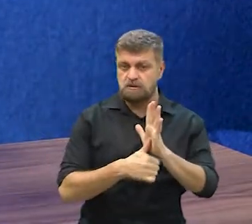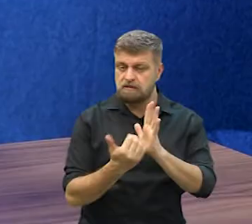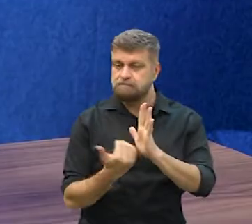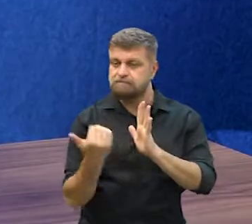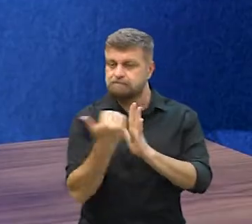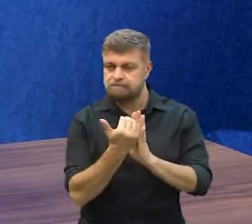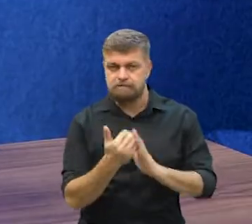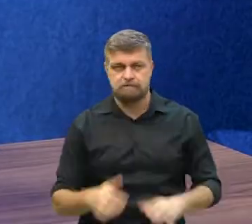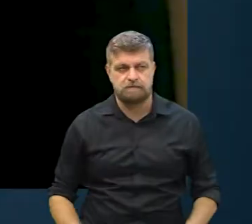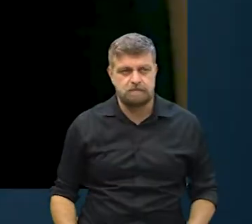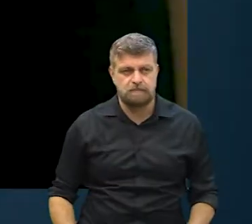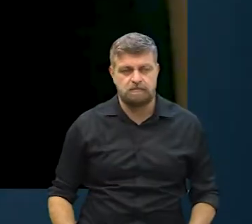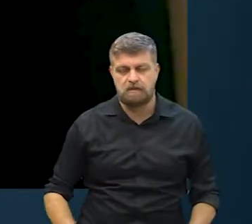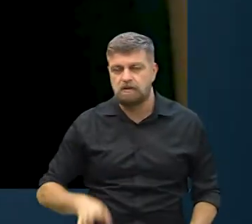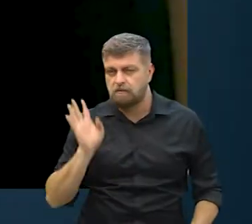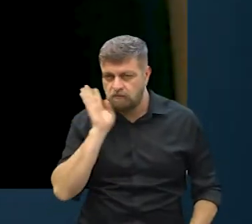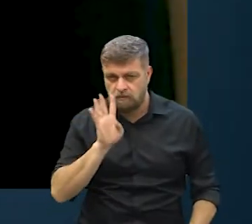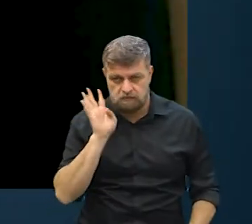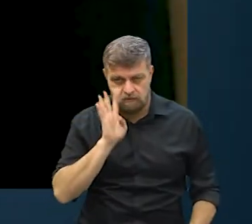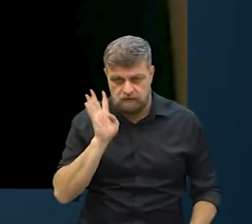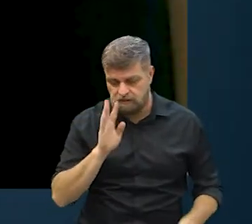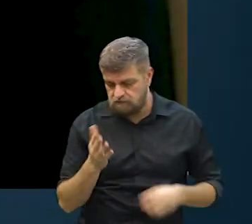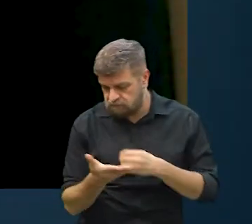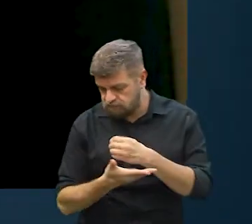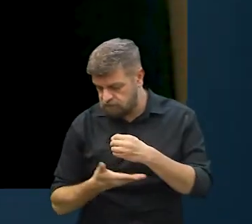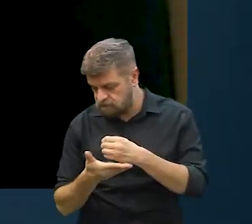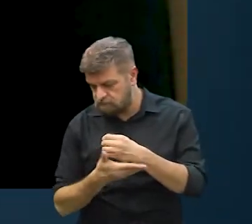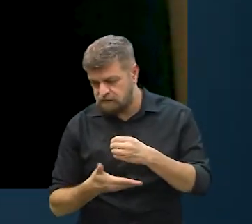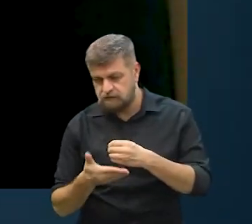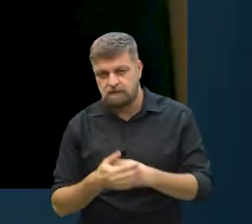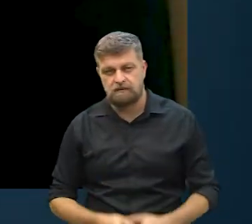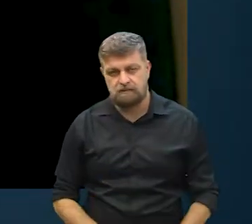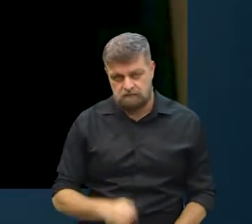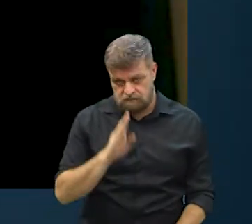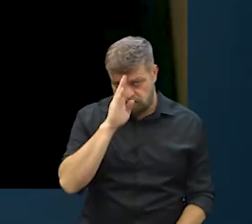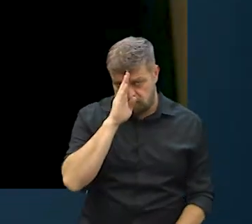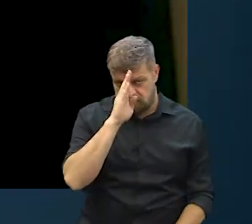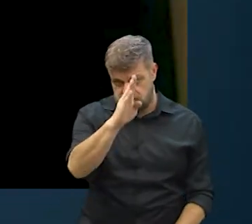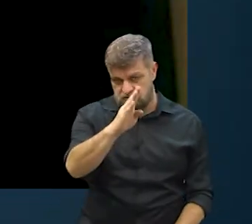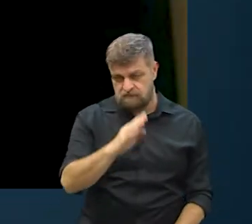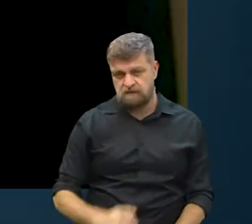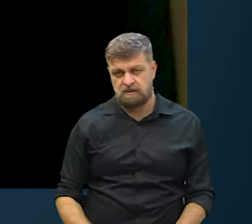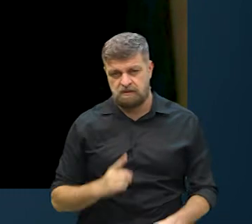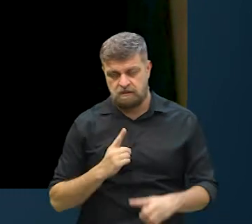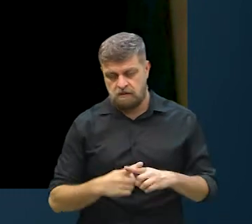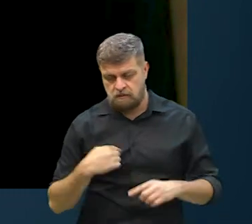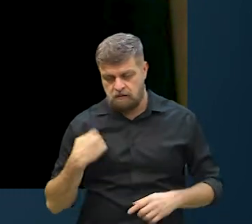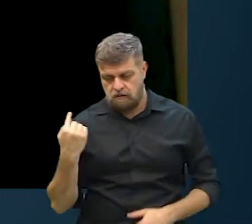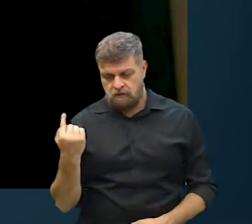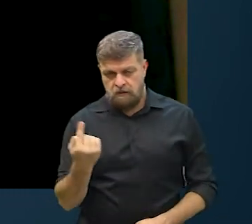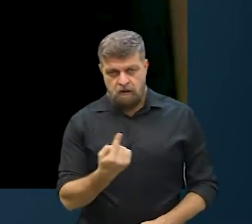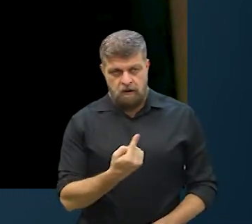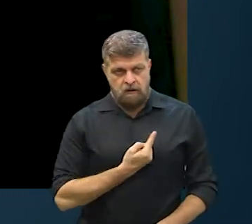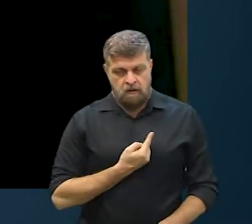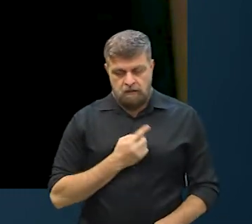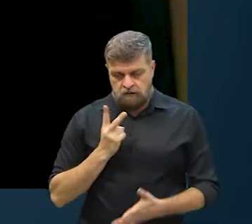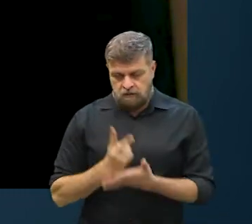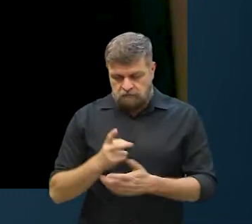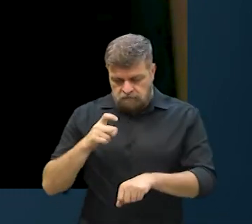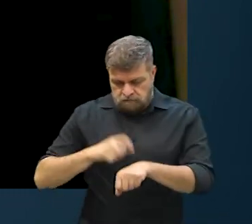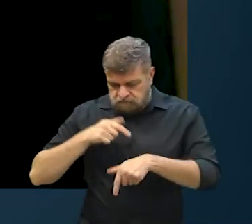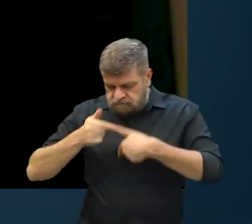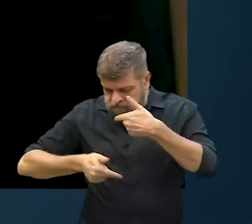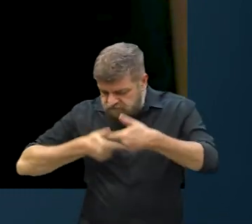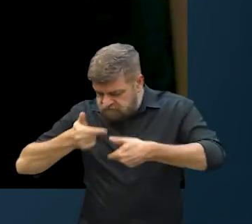Conta um pouquinho para nós. Olha, isso foi muito legal, foi fundamental. Principalmente, a gente que fica